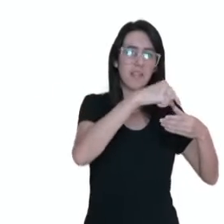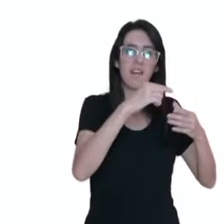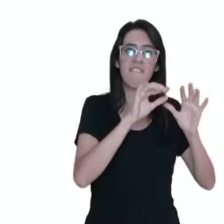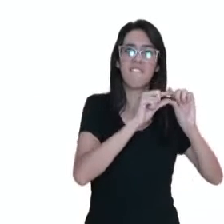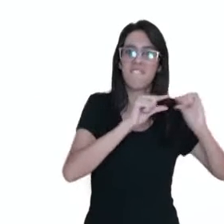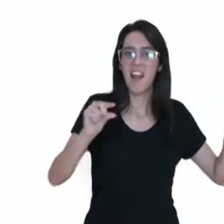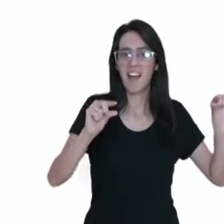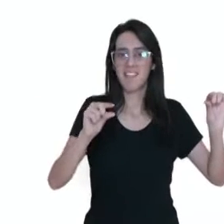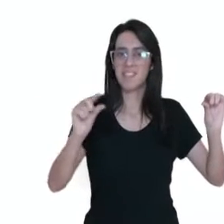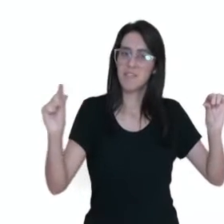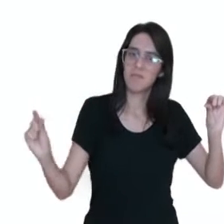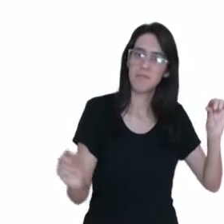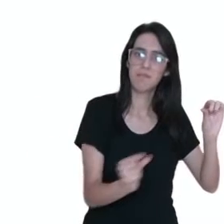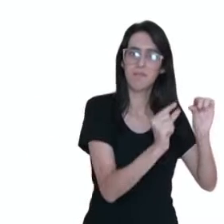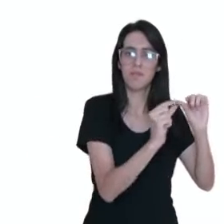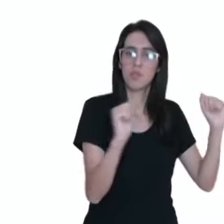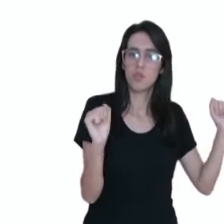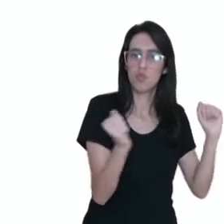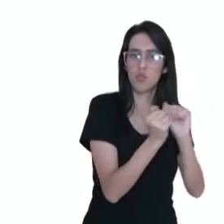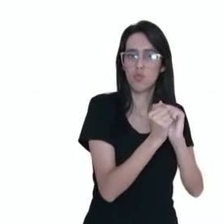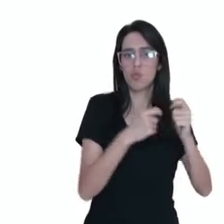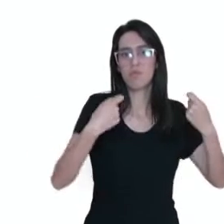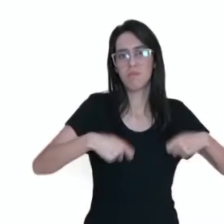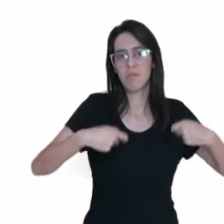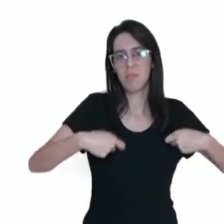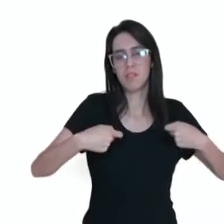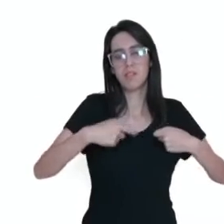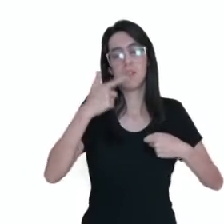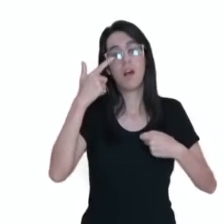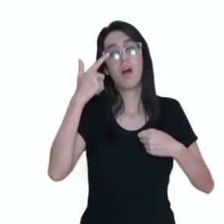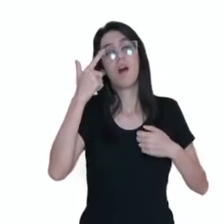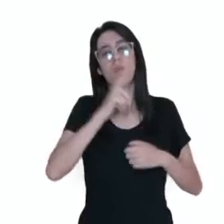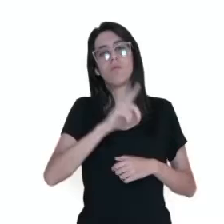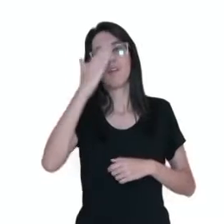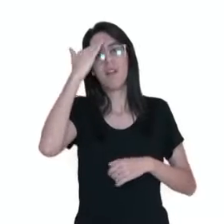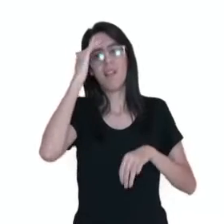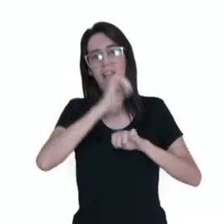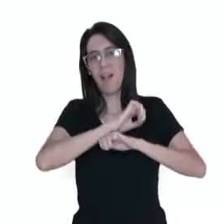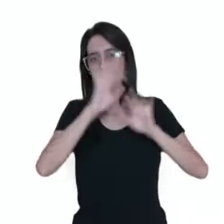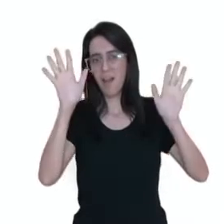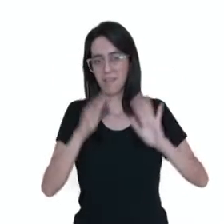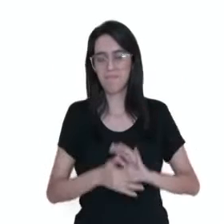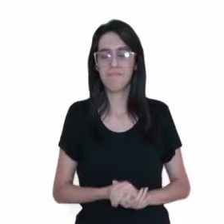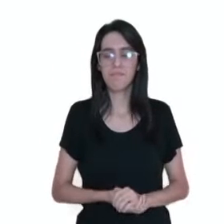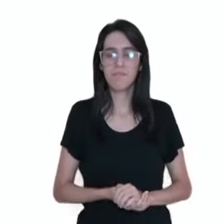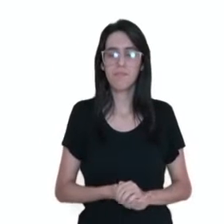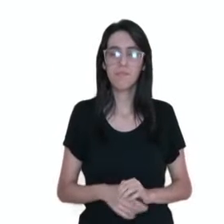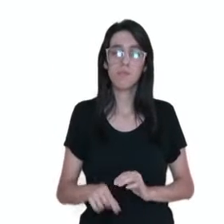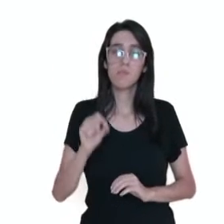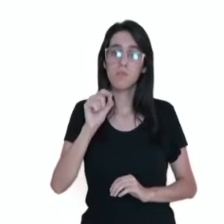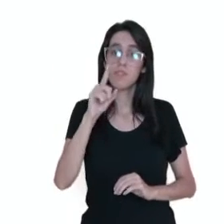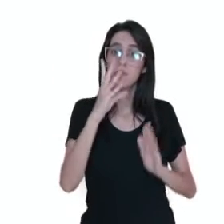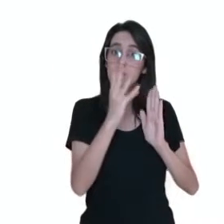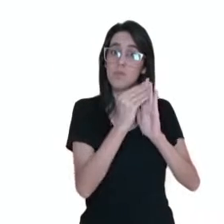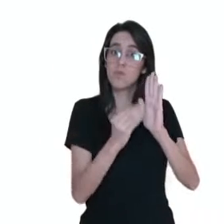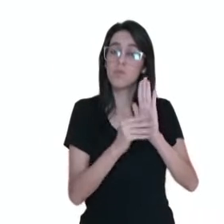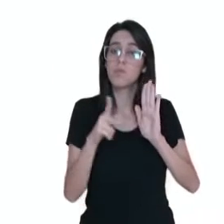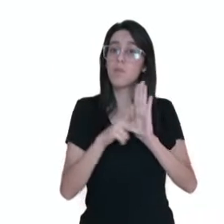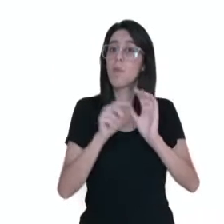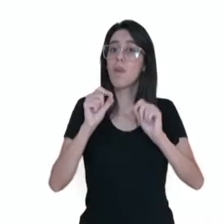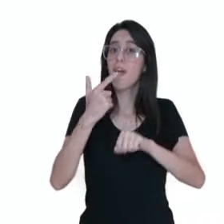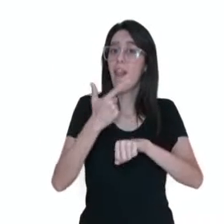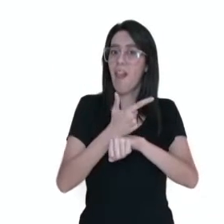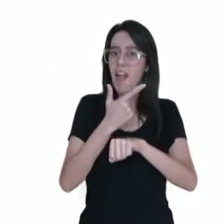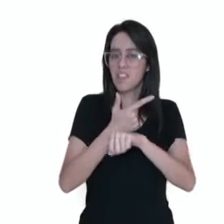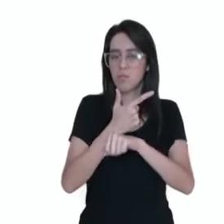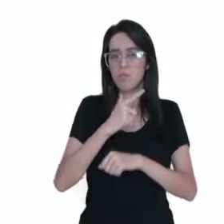retomar o termo que já foi anteriormente dito, escrito, citado. Mas que remete a conteúdo lexical, conteúdo indicado